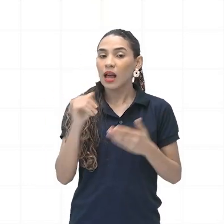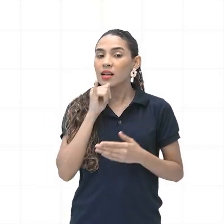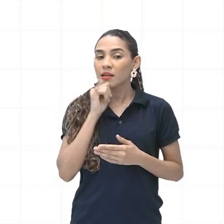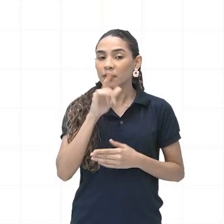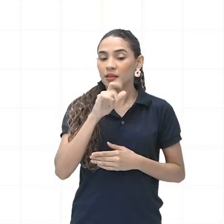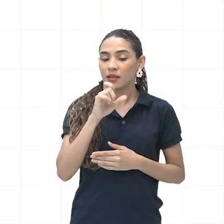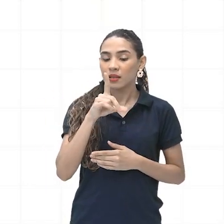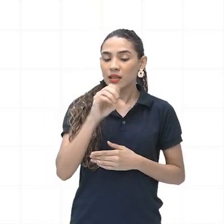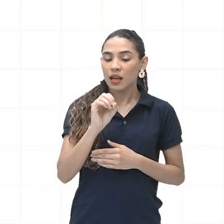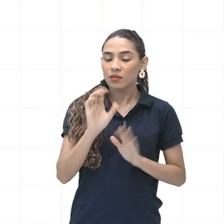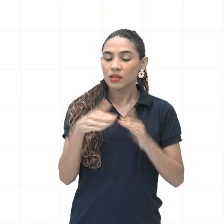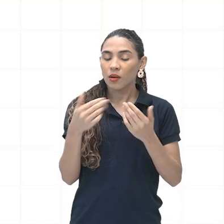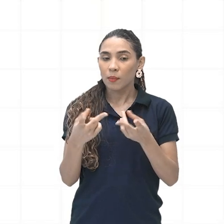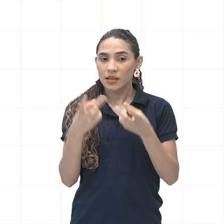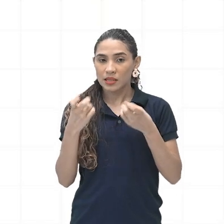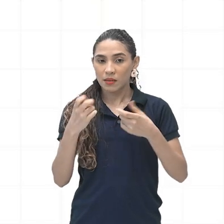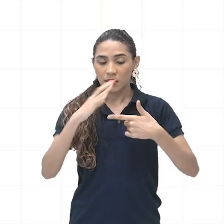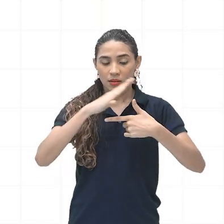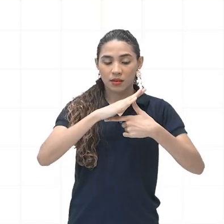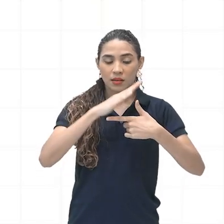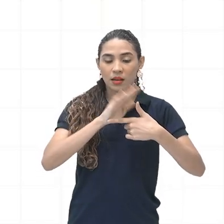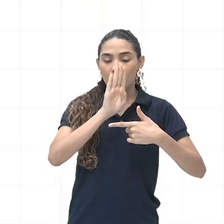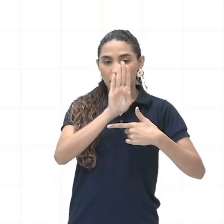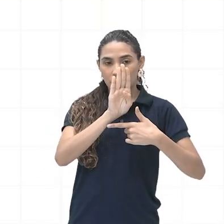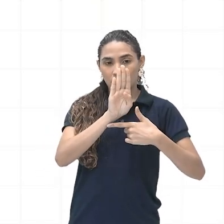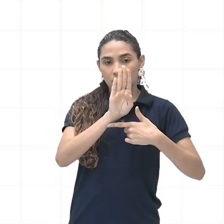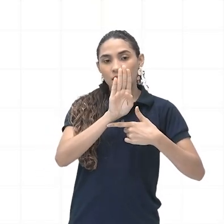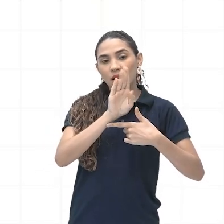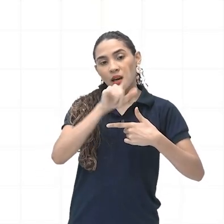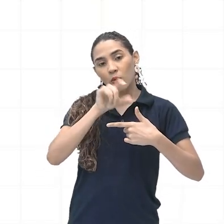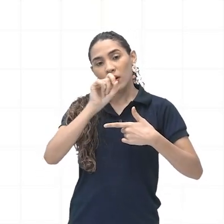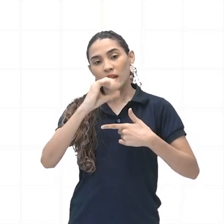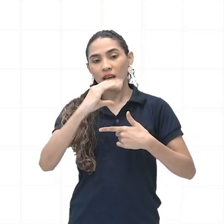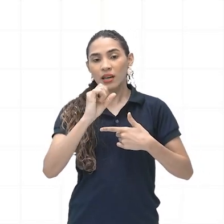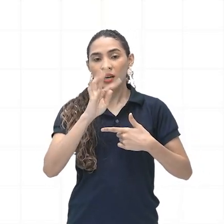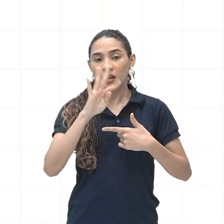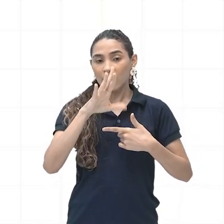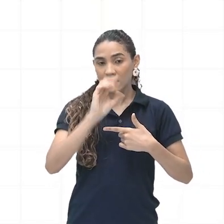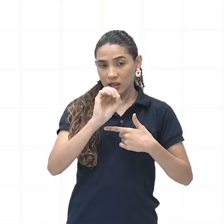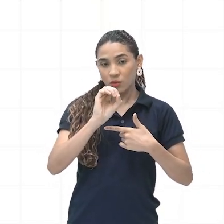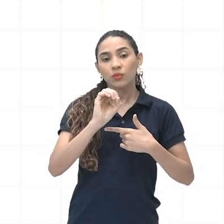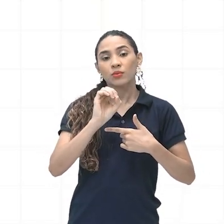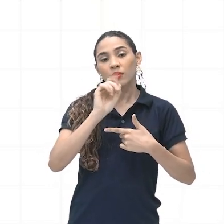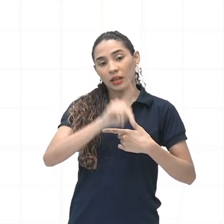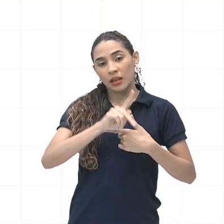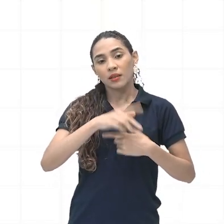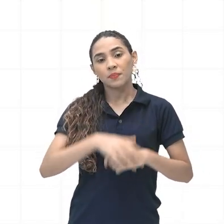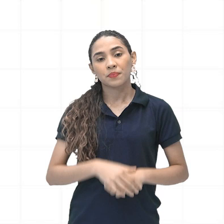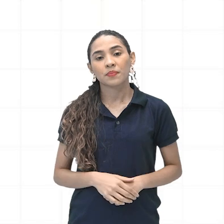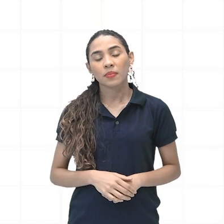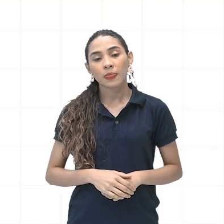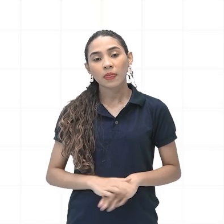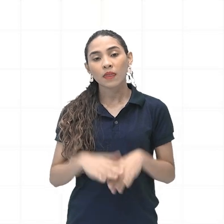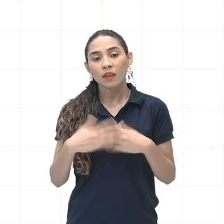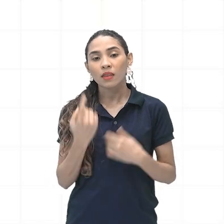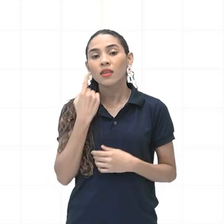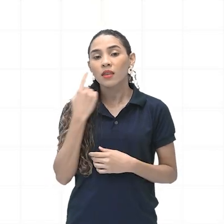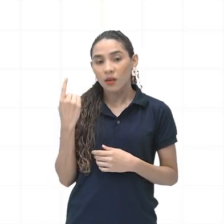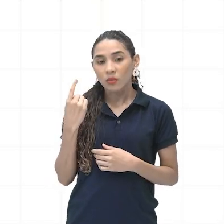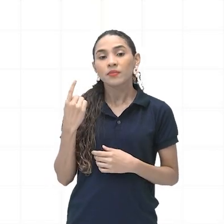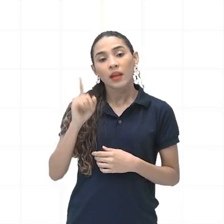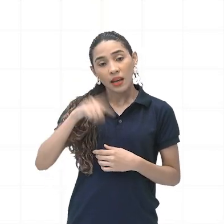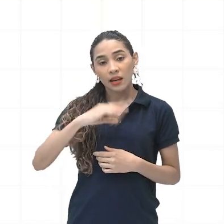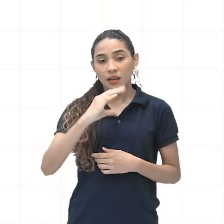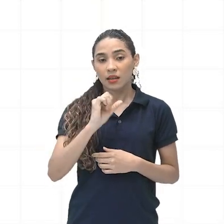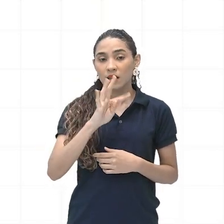lados. Observe que o B, nesse triângulo, ele é cateto. Tudo bem? Então, nesse triângulo aqui,